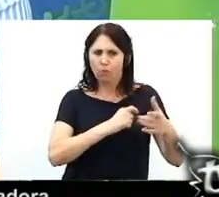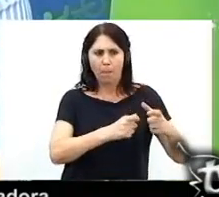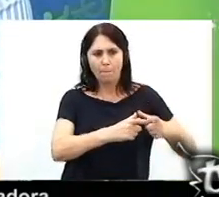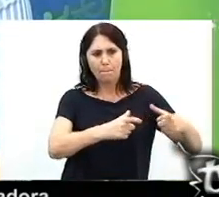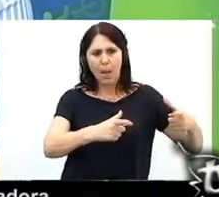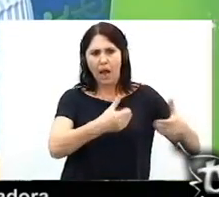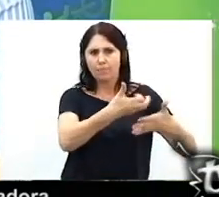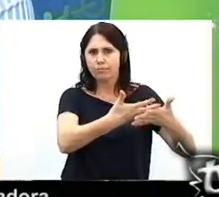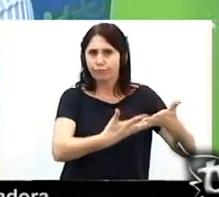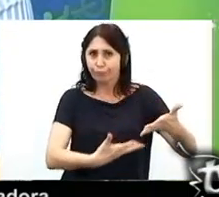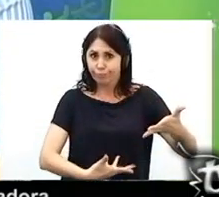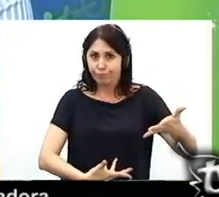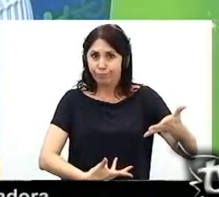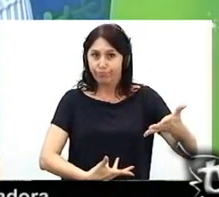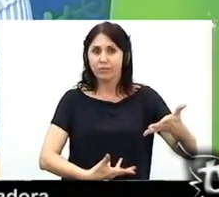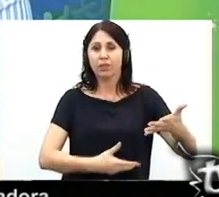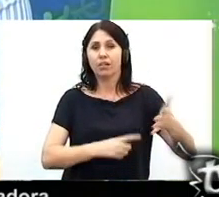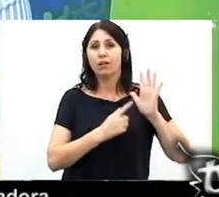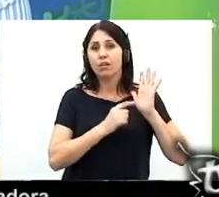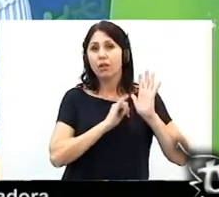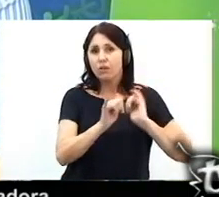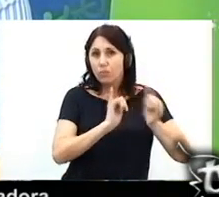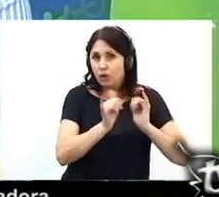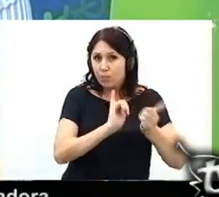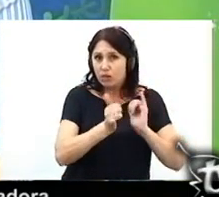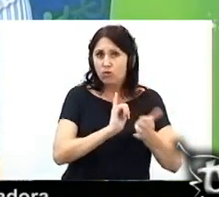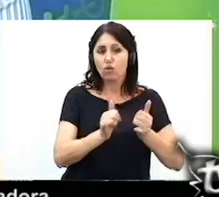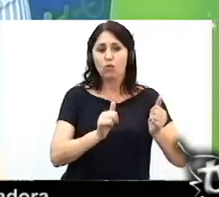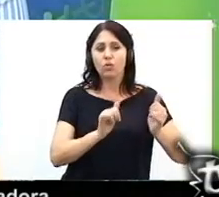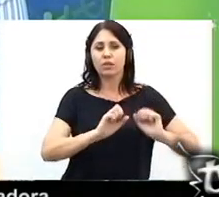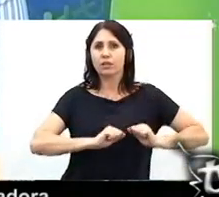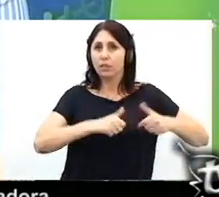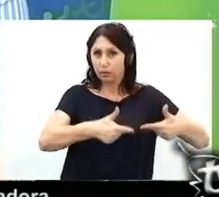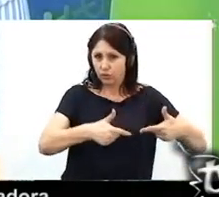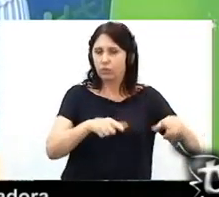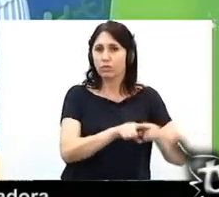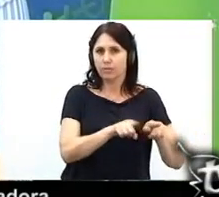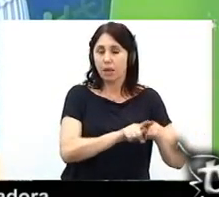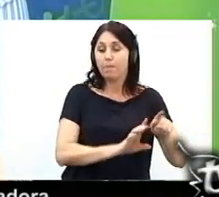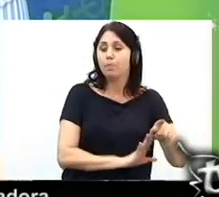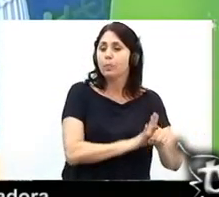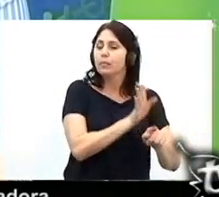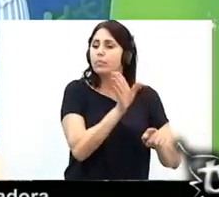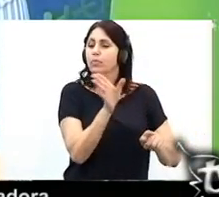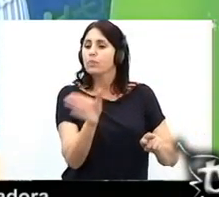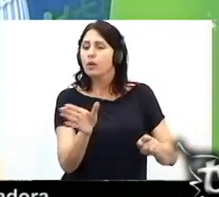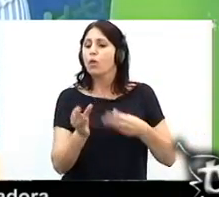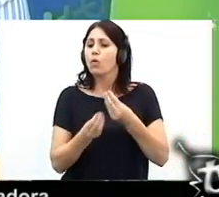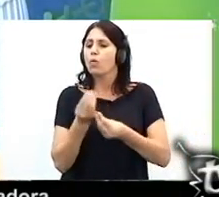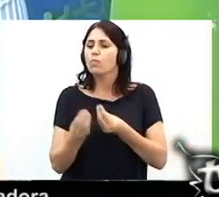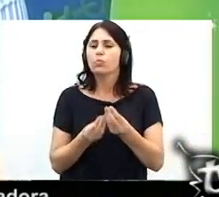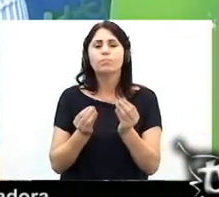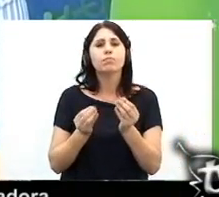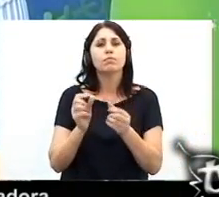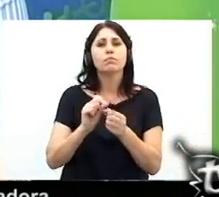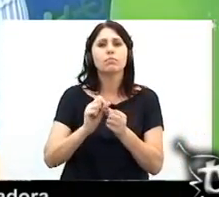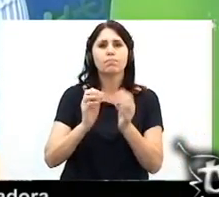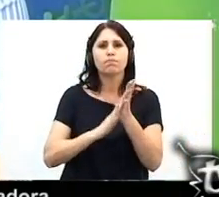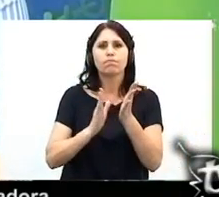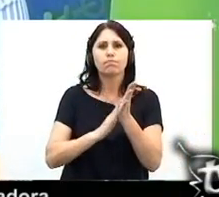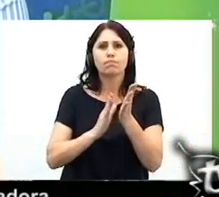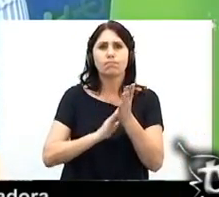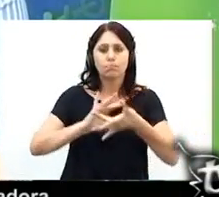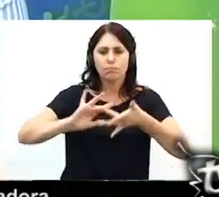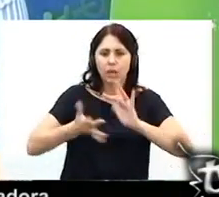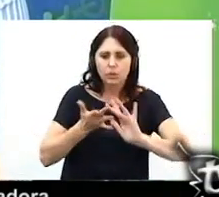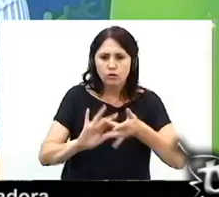ação mais concreta e efetiva, para além das nossas discussões e diagnósticos, né, que já foram produzidos, e pesquisas, enfim,